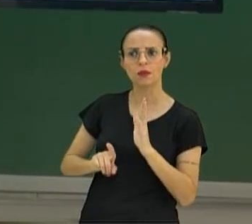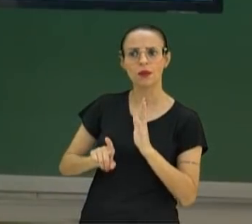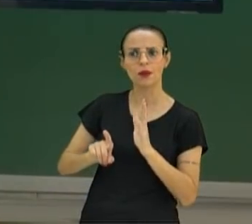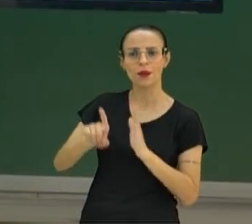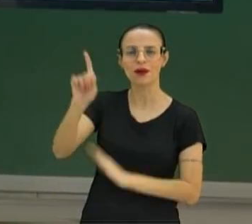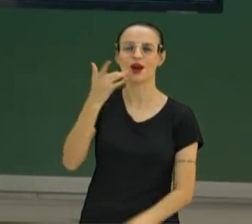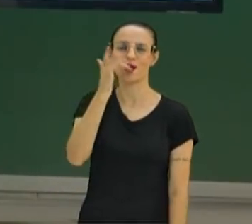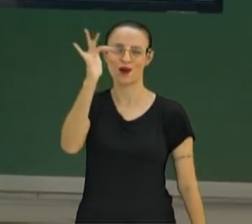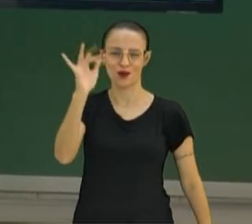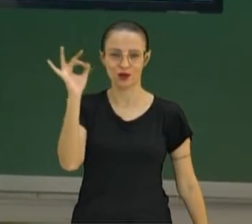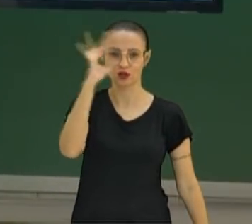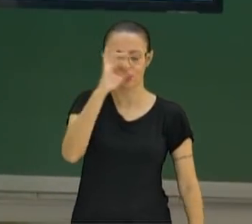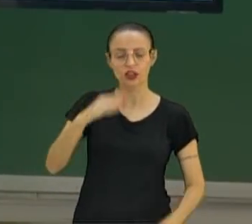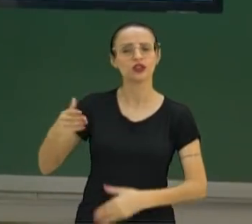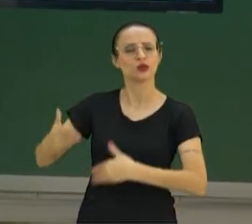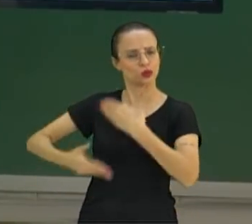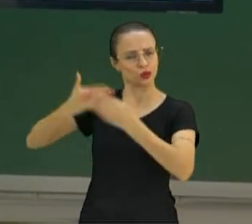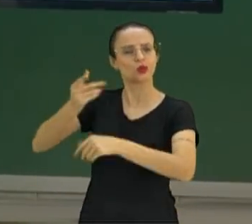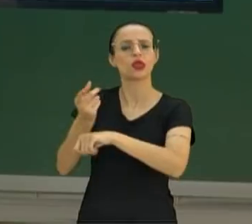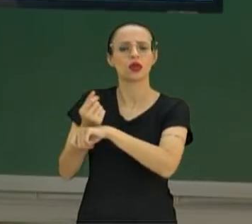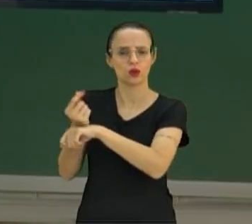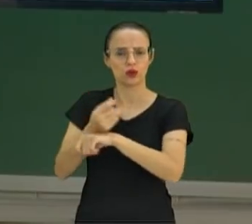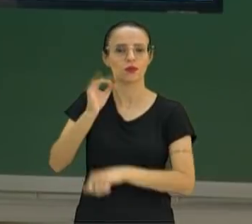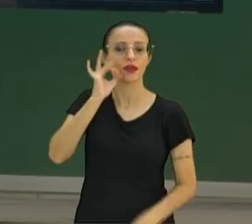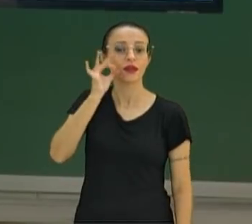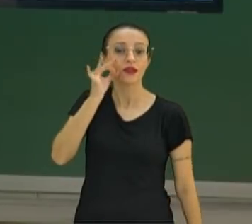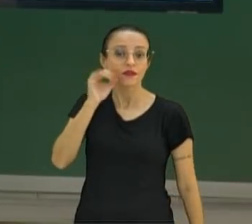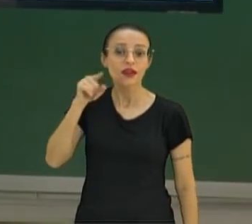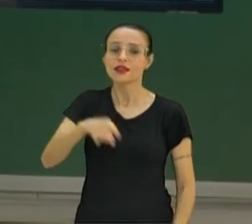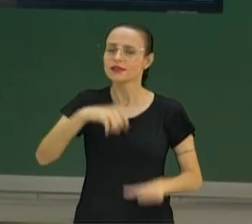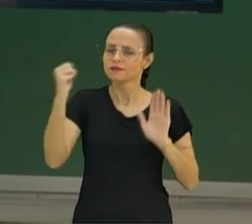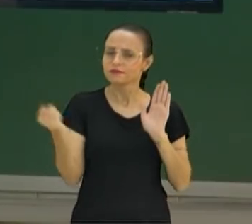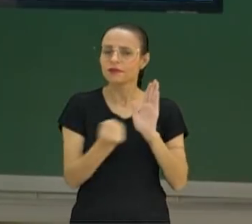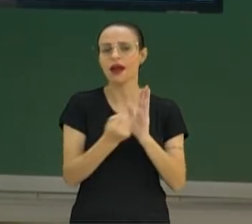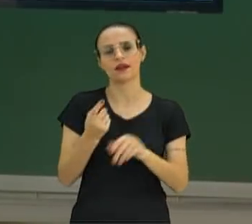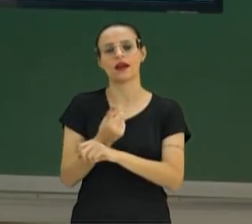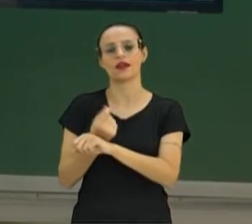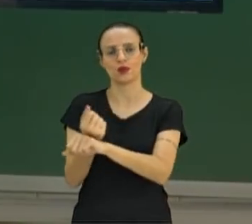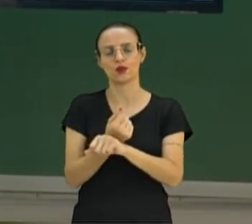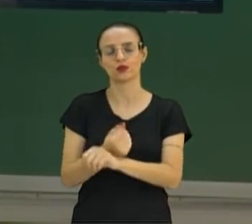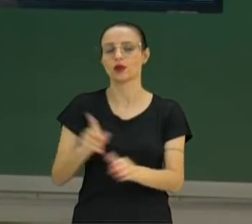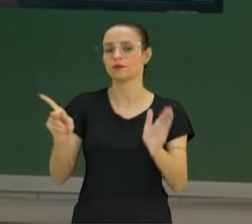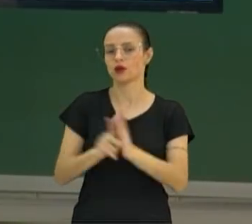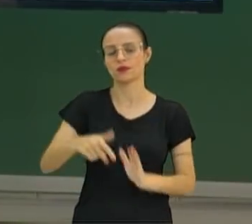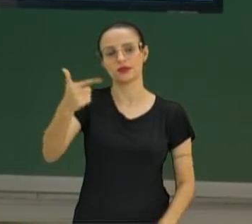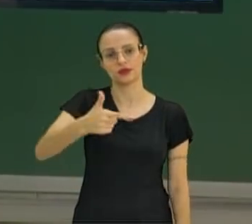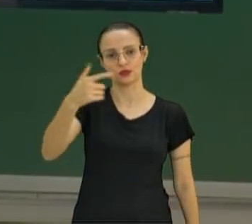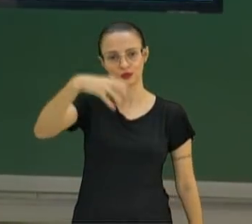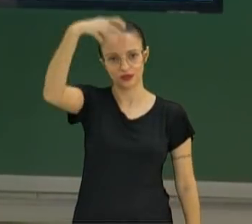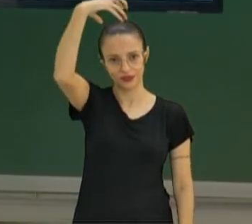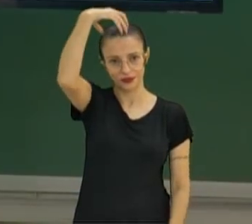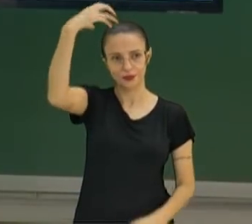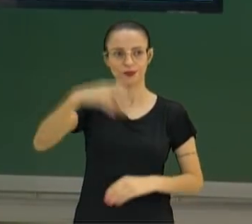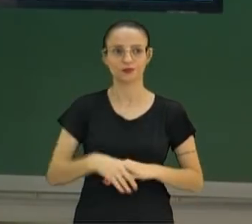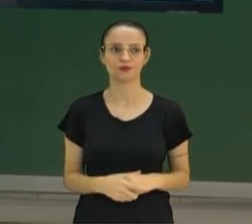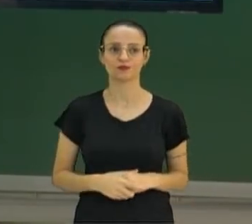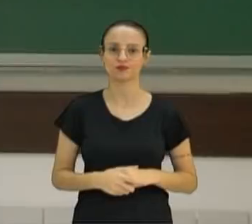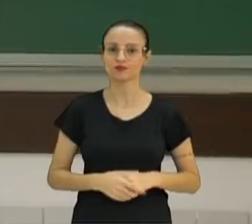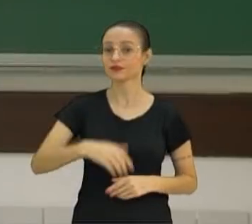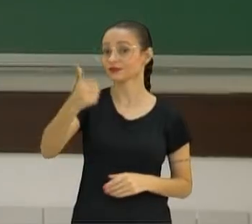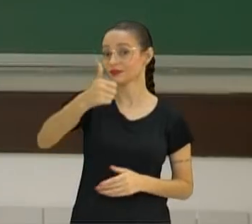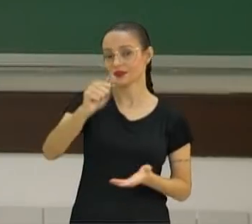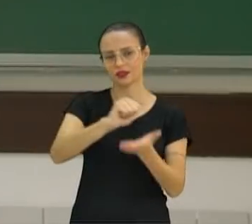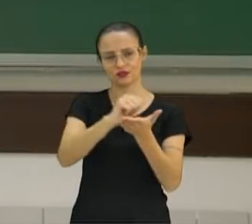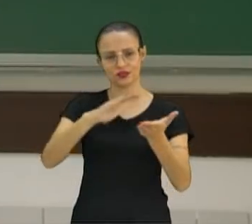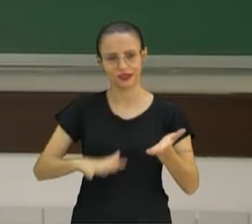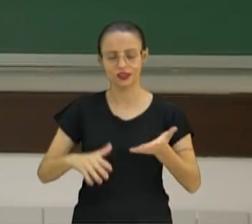verde, do desenvolvimento da economia cafeeira, uma marca econômica do segundo reinado. Trago aqui a nossa